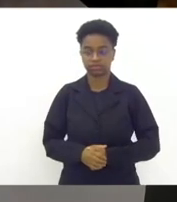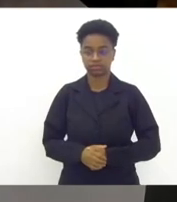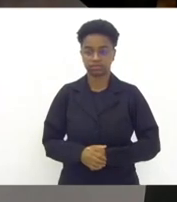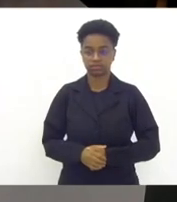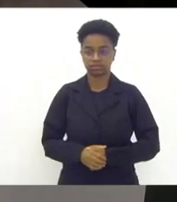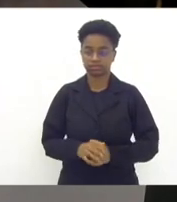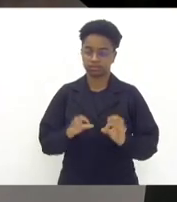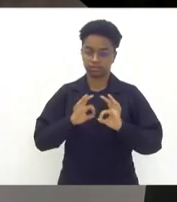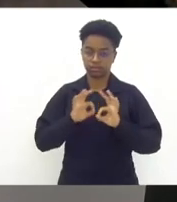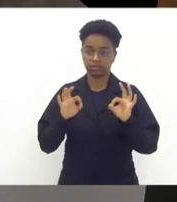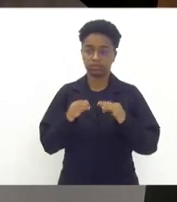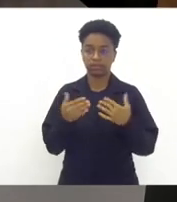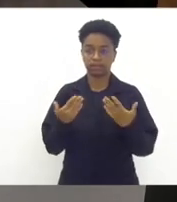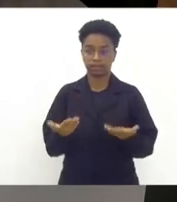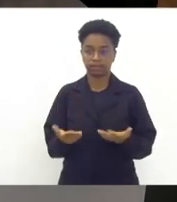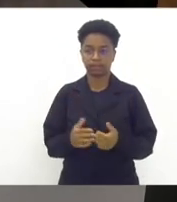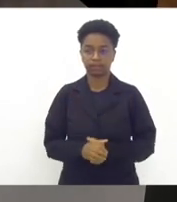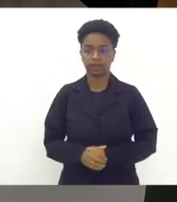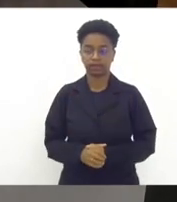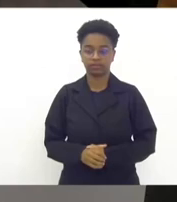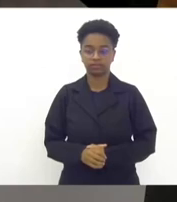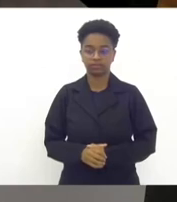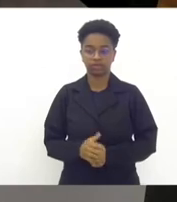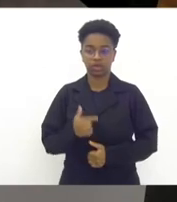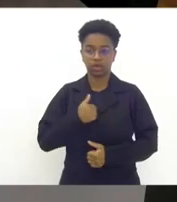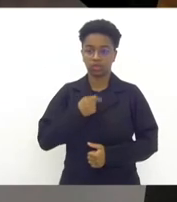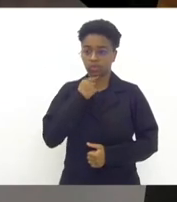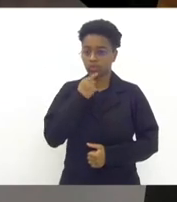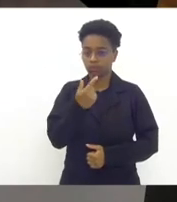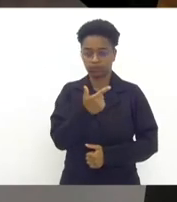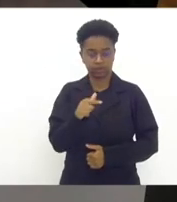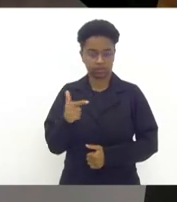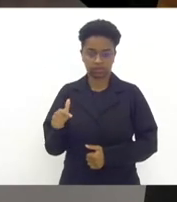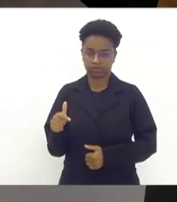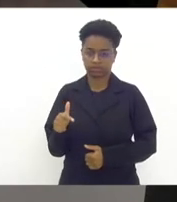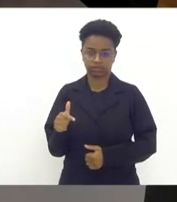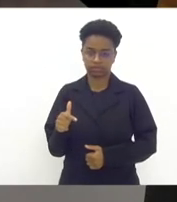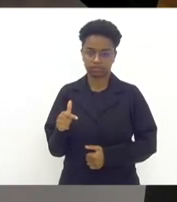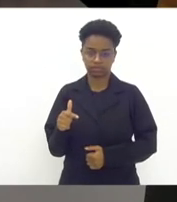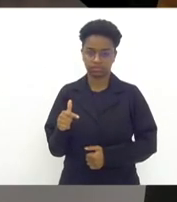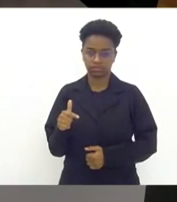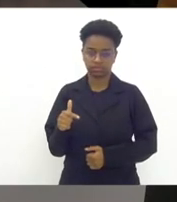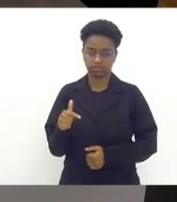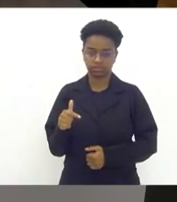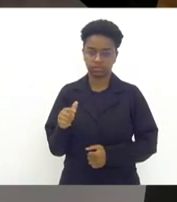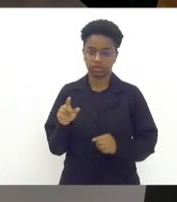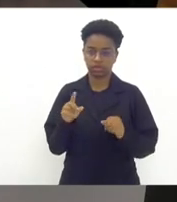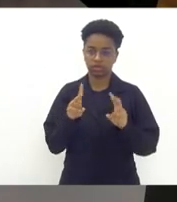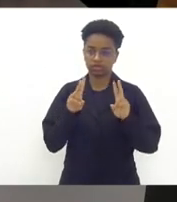Excelente. Bom, eu não tenho dúvida do debate